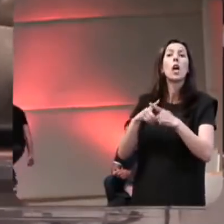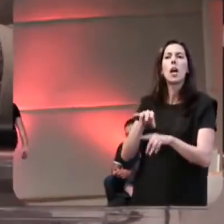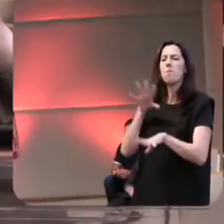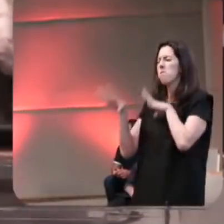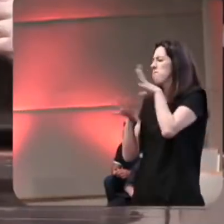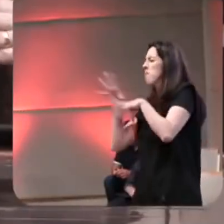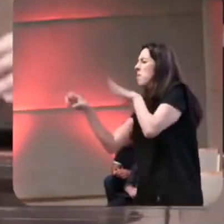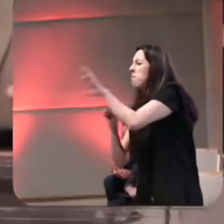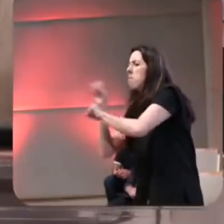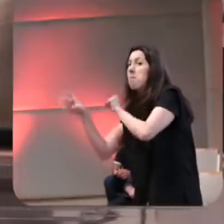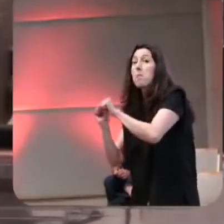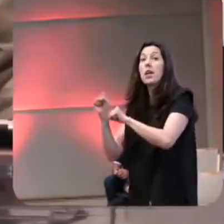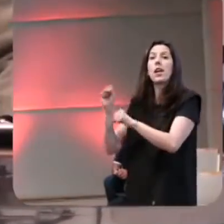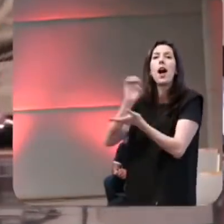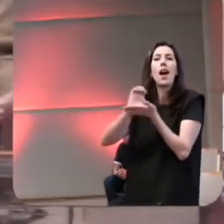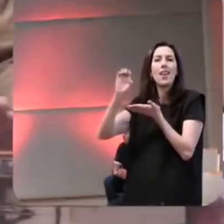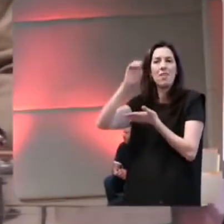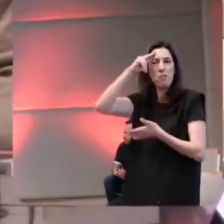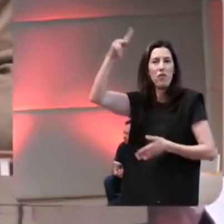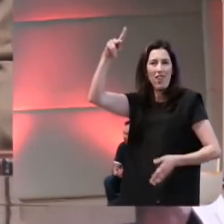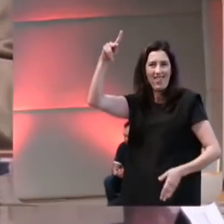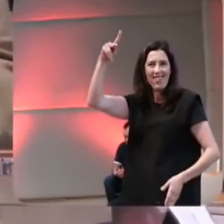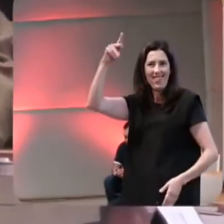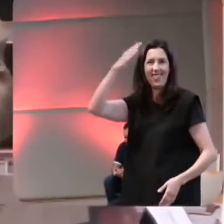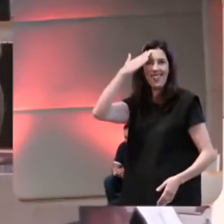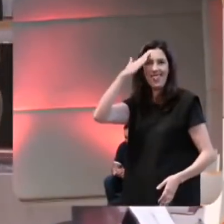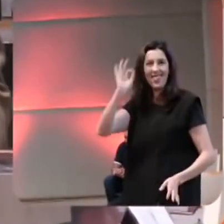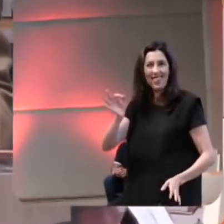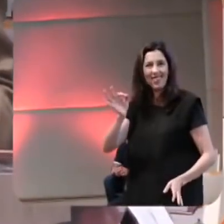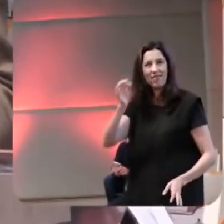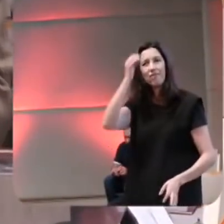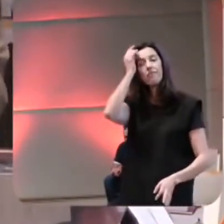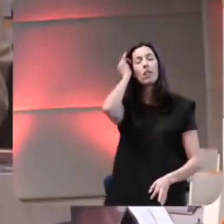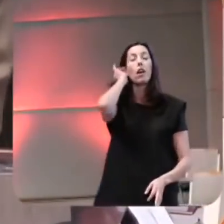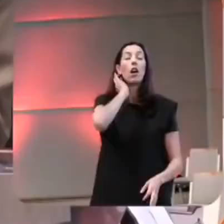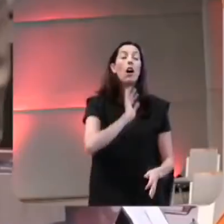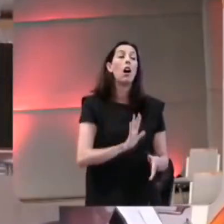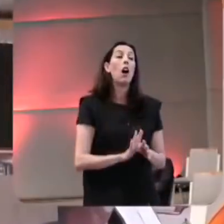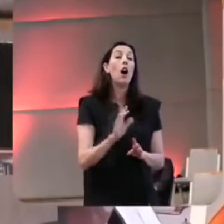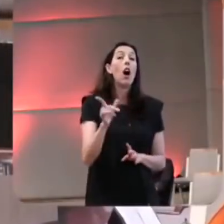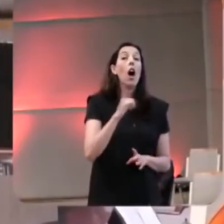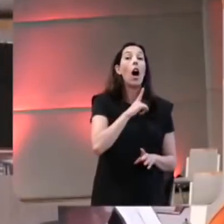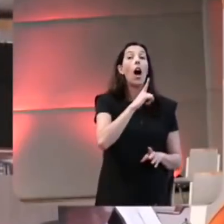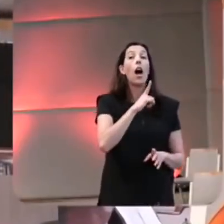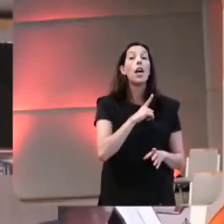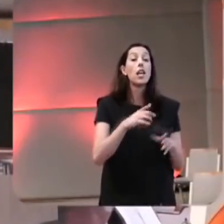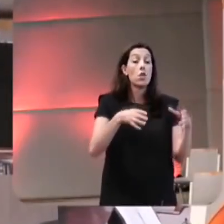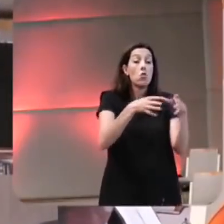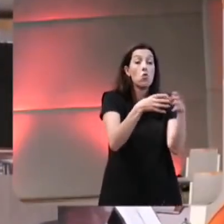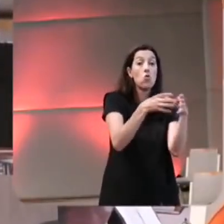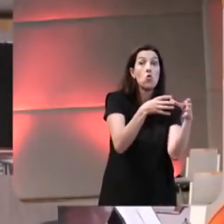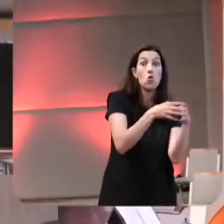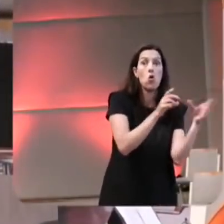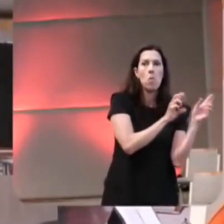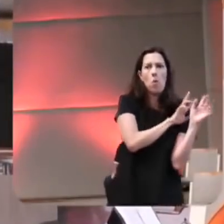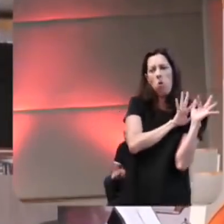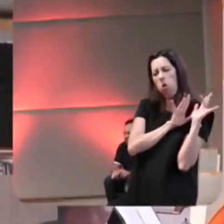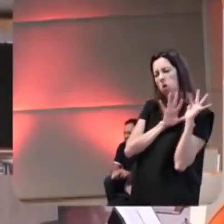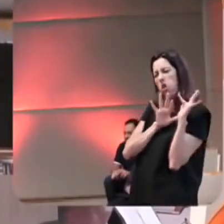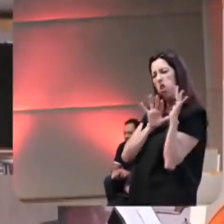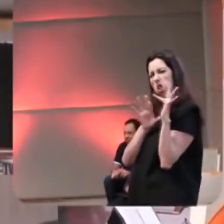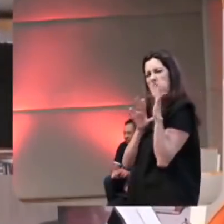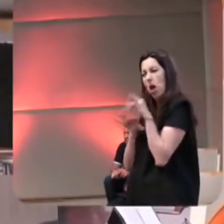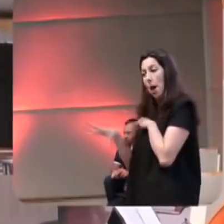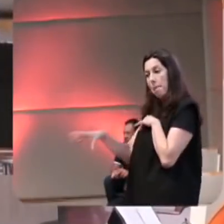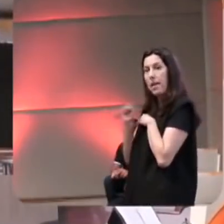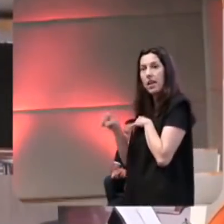mais experimentados. E é nesse contexto que a verdade sobre a cegueira espiritual nos é revelada.